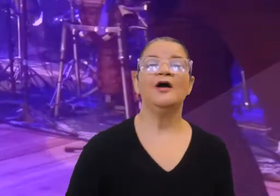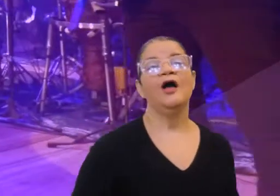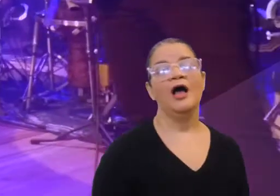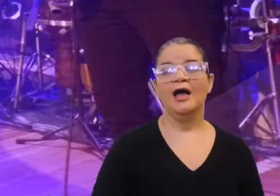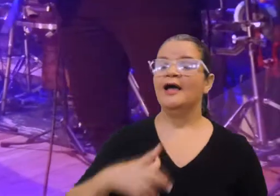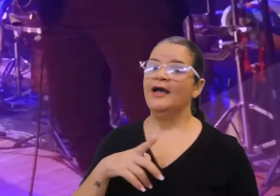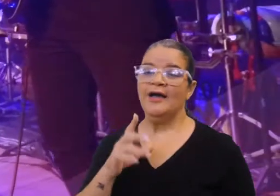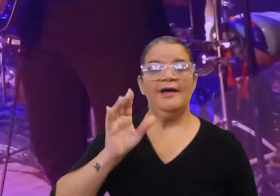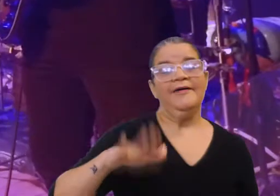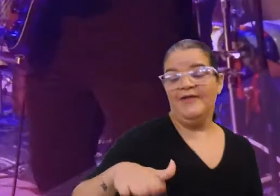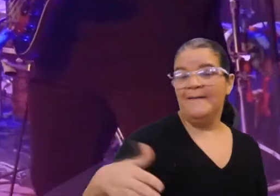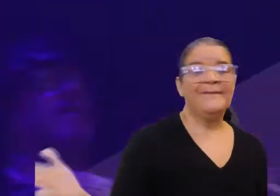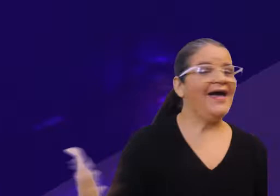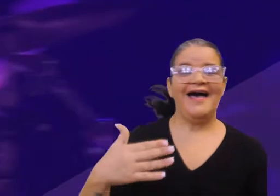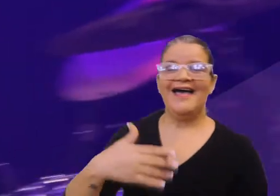Felipe Maia.